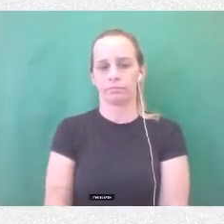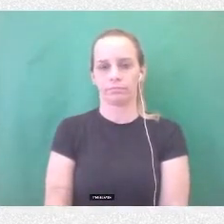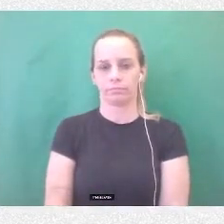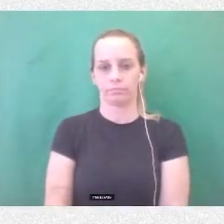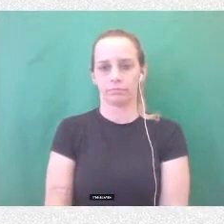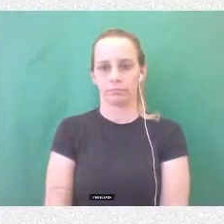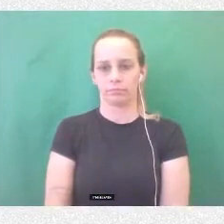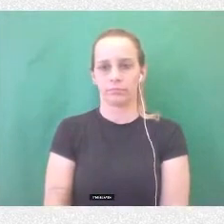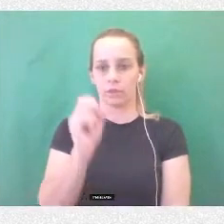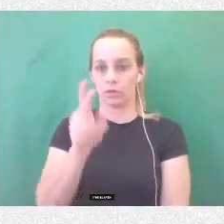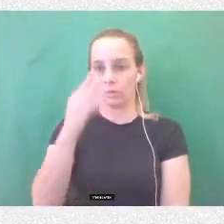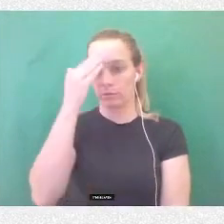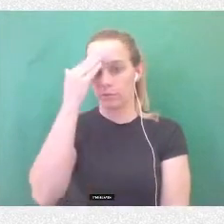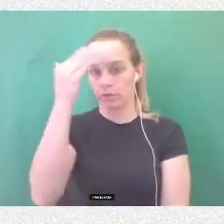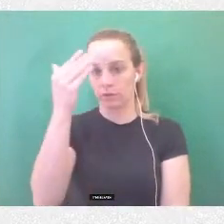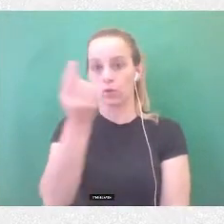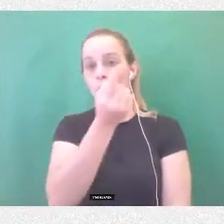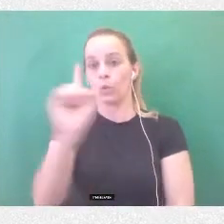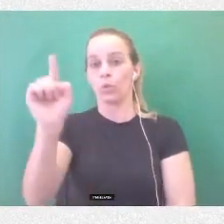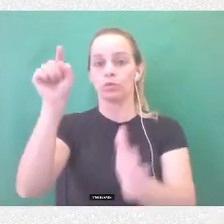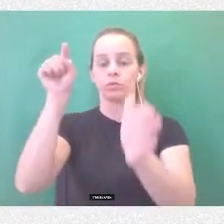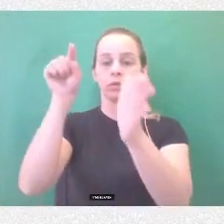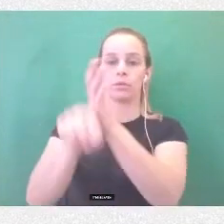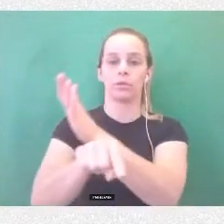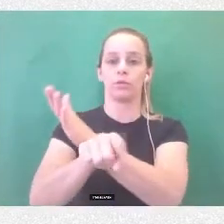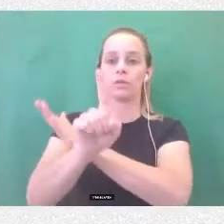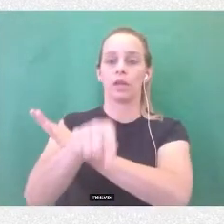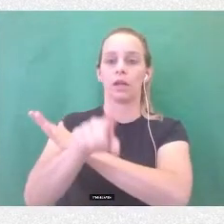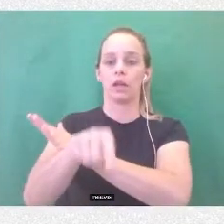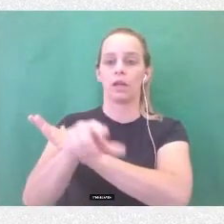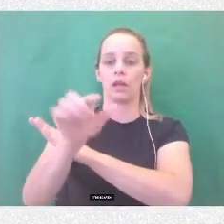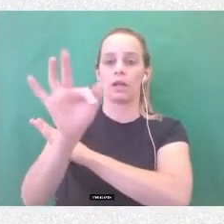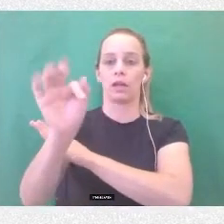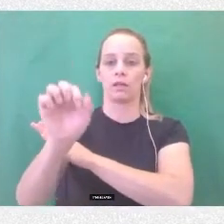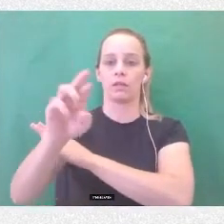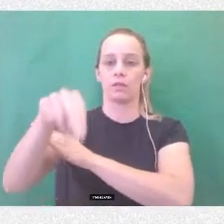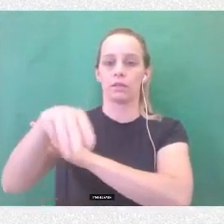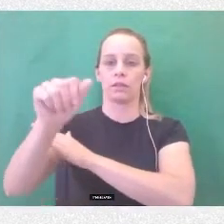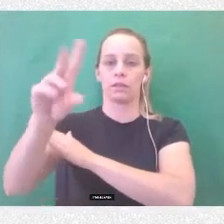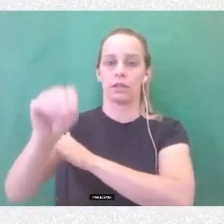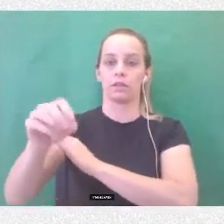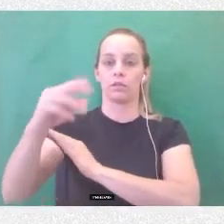Ok, obrigado. A última pergunta é do Fernando Castro, novamente da RPC.